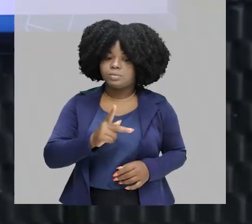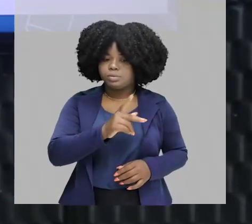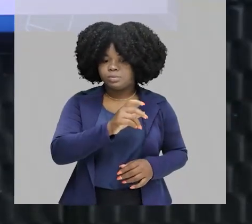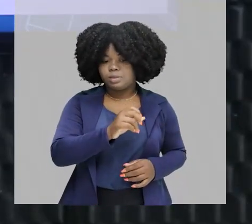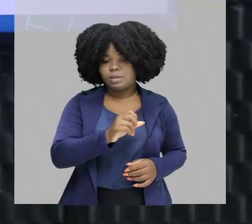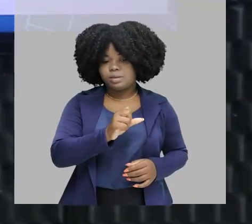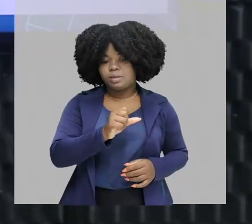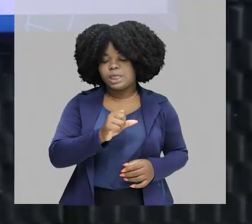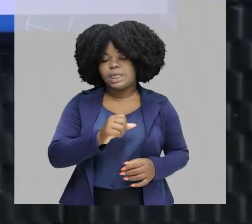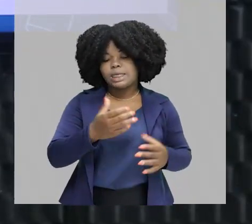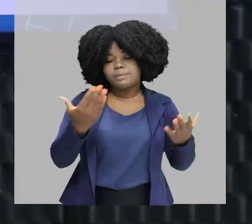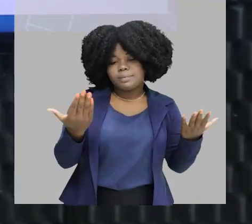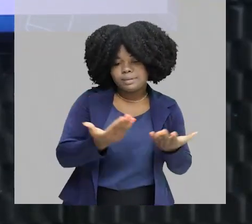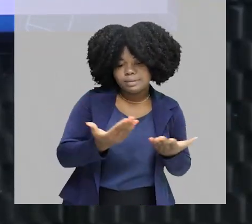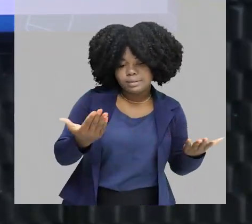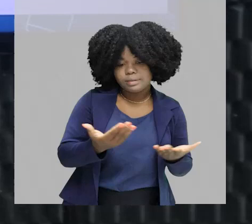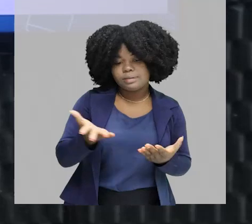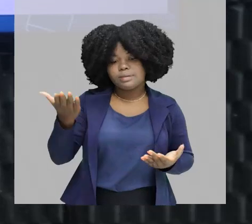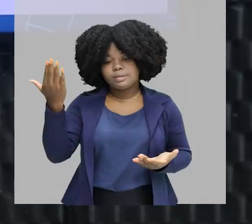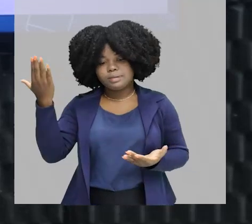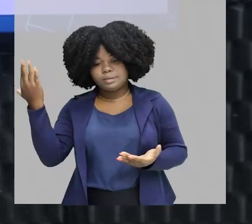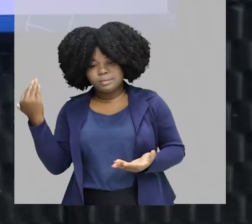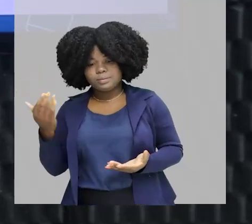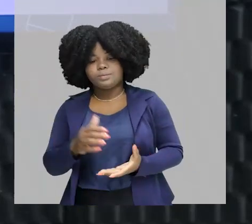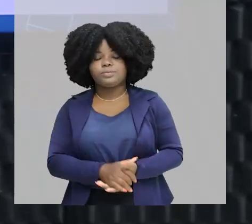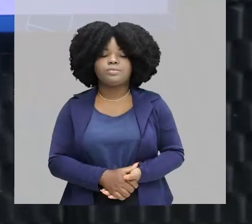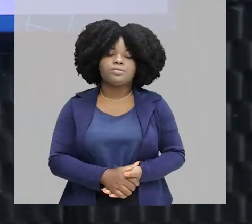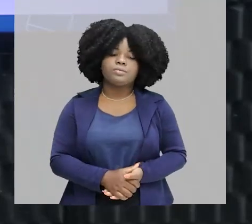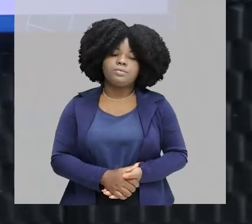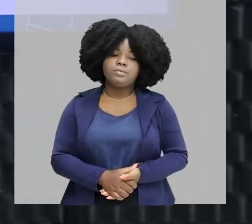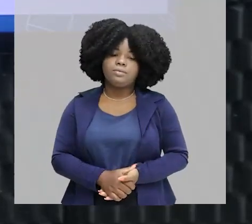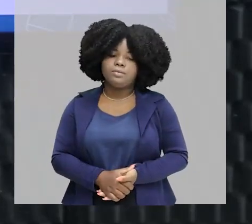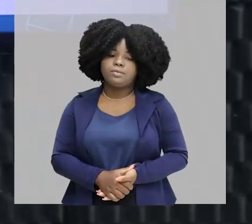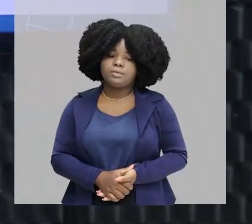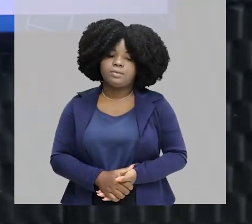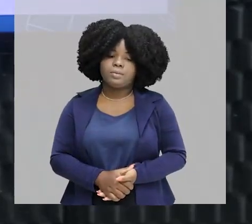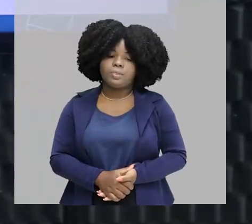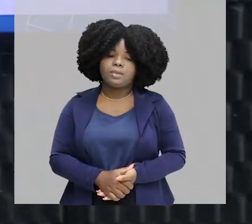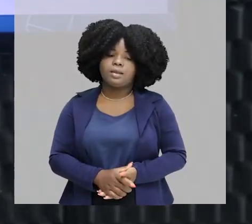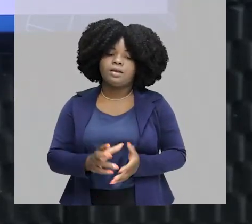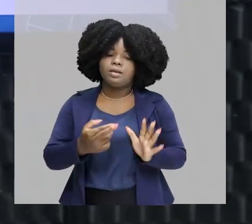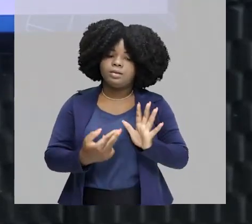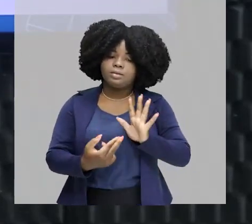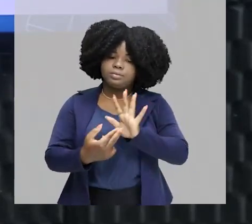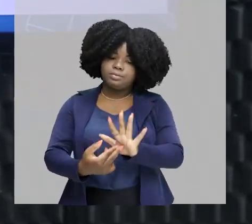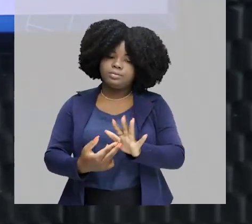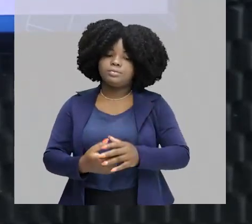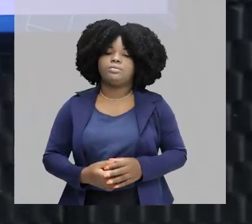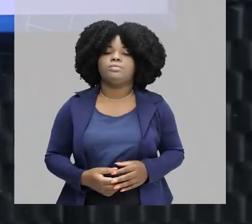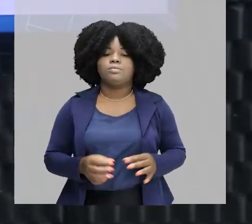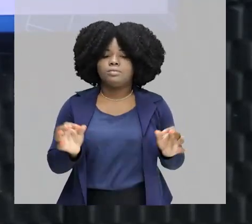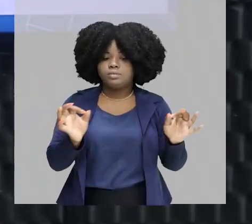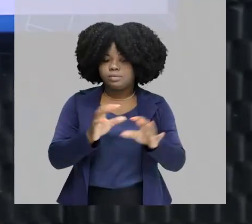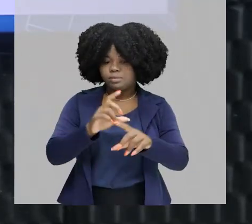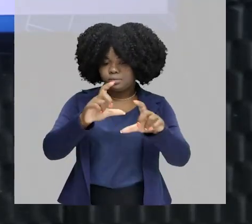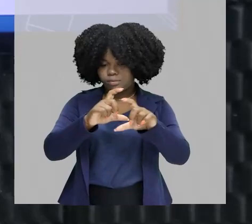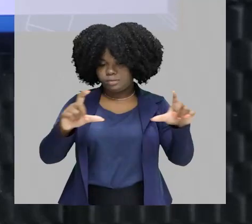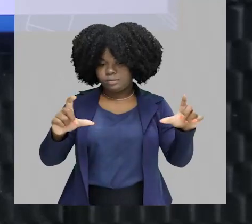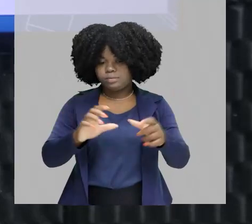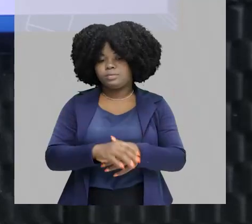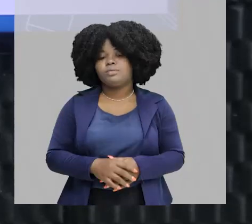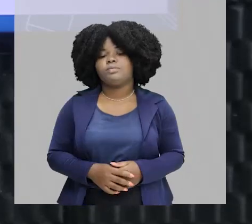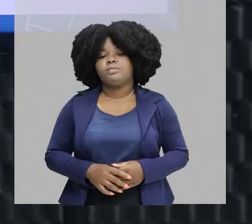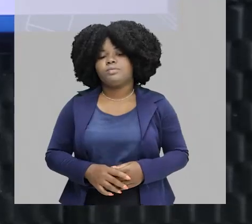Past participle, que é o passado particípio, aí sim representa a ação concluída ou a ação